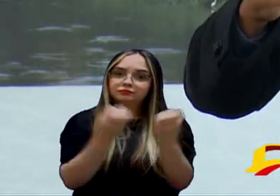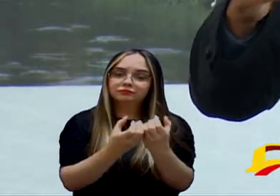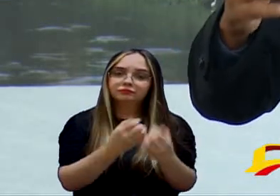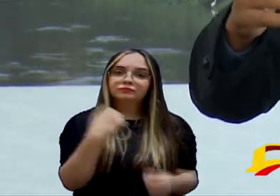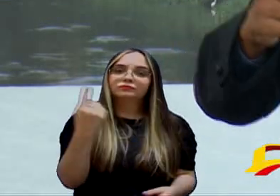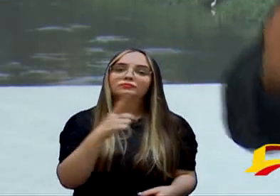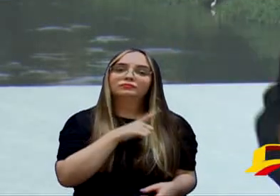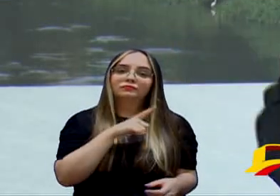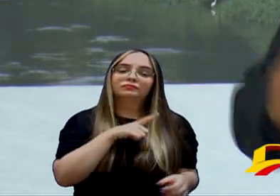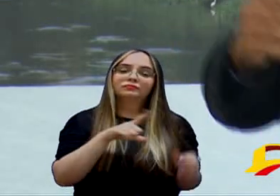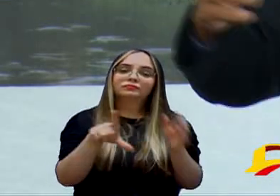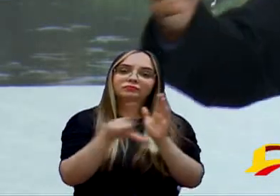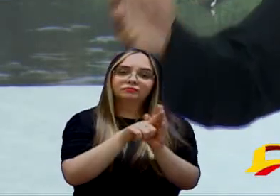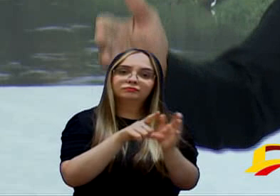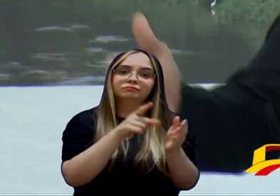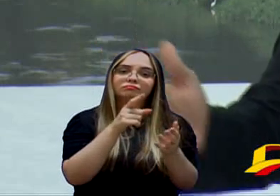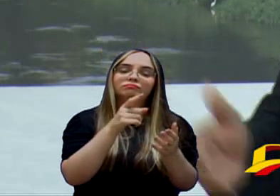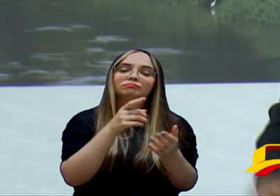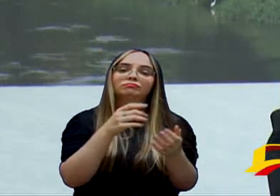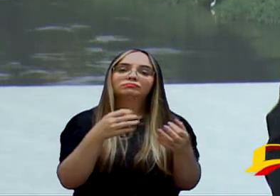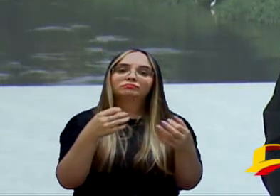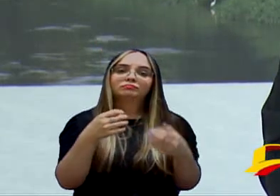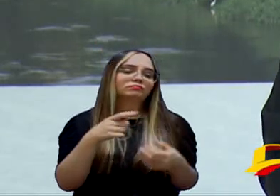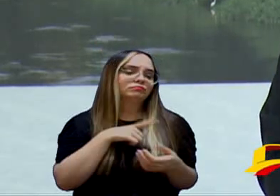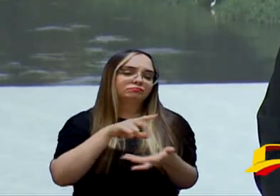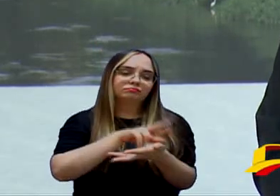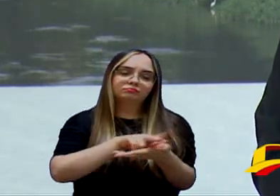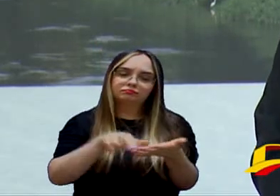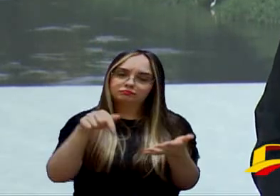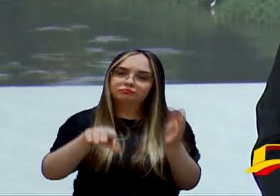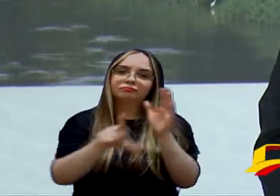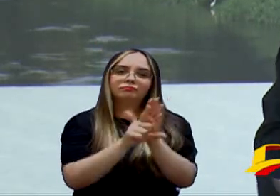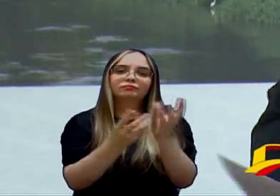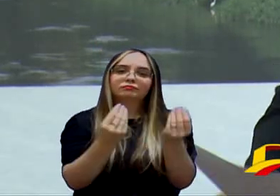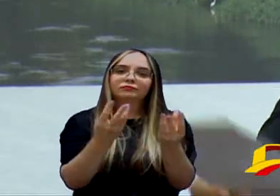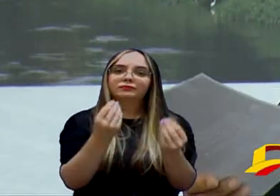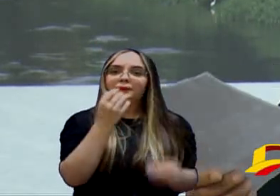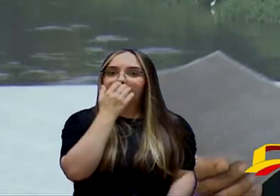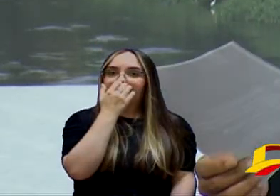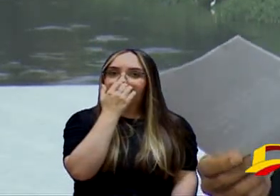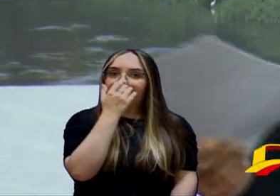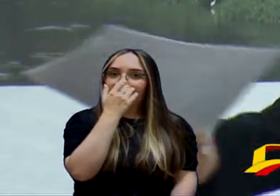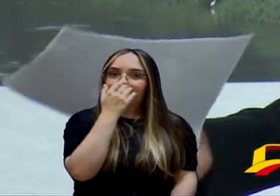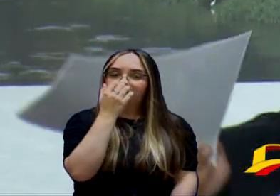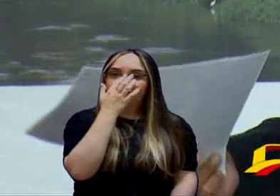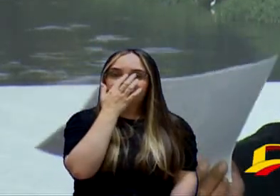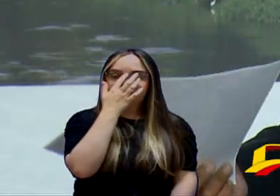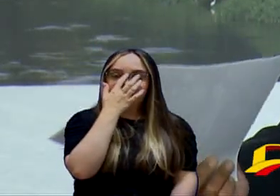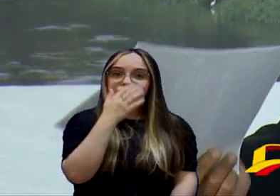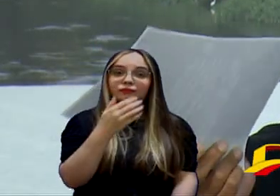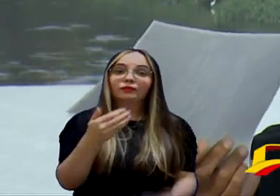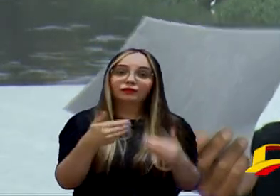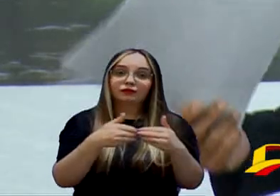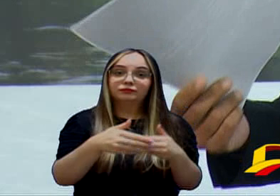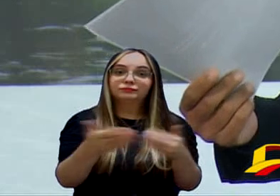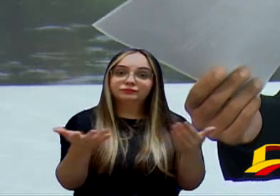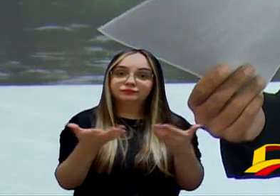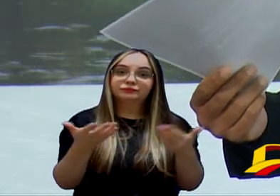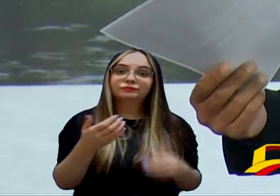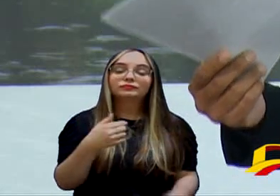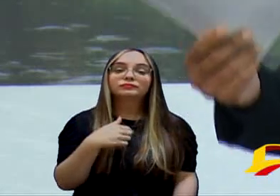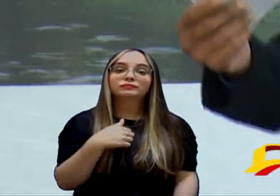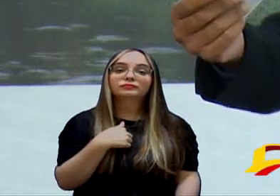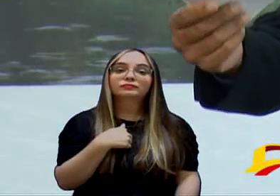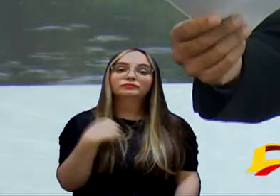das leis que norteiam a nossa casa de leis e a partir desse momento o vereador Cláudio